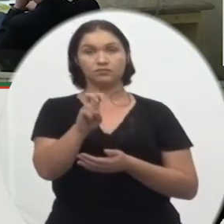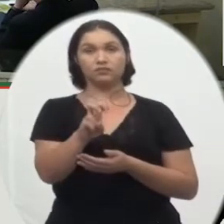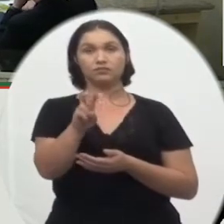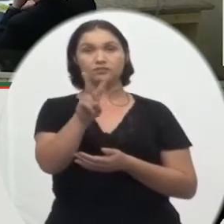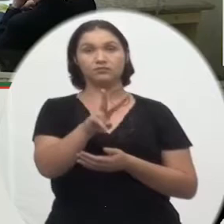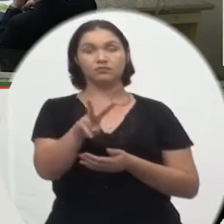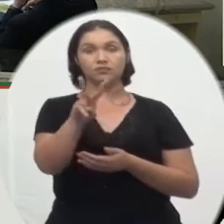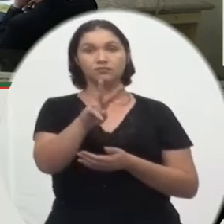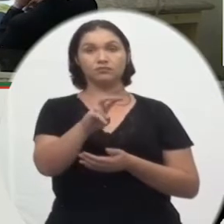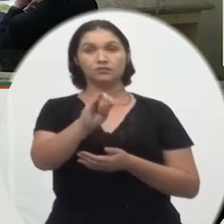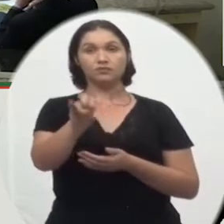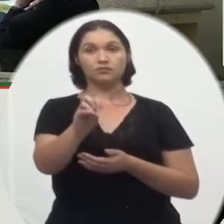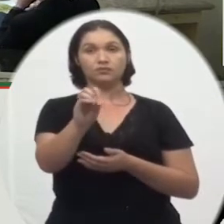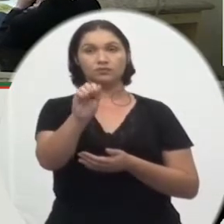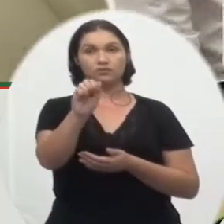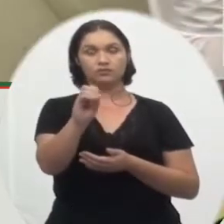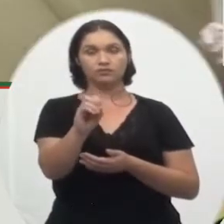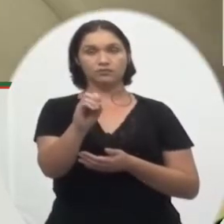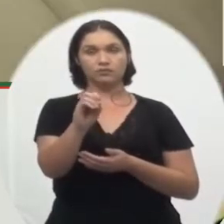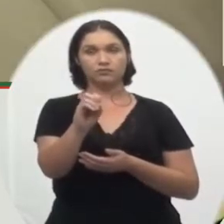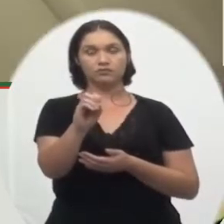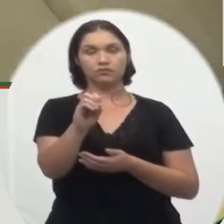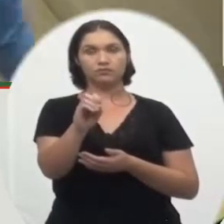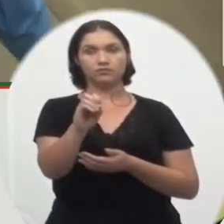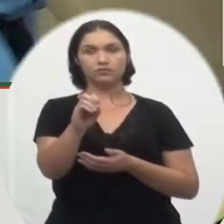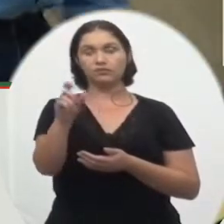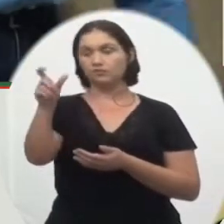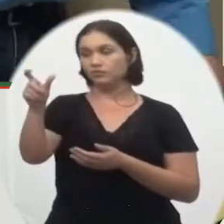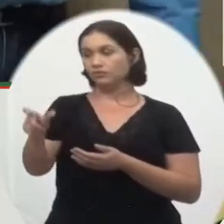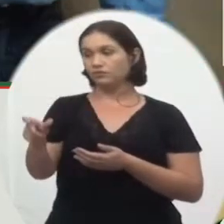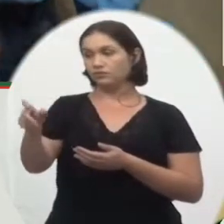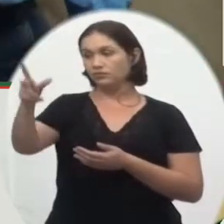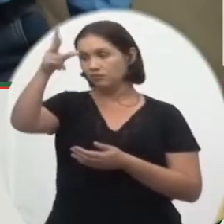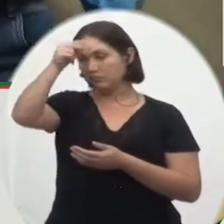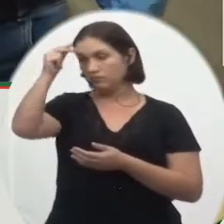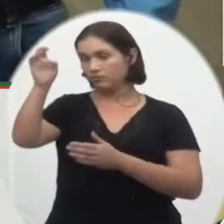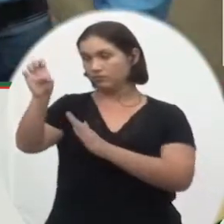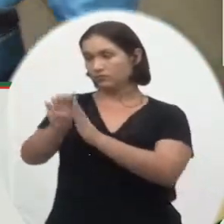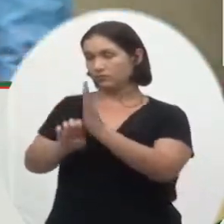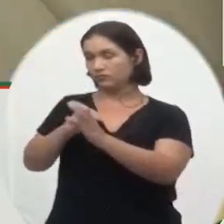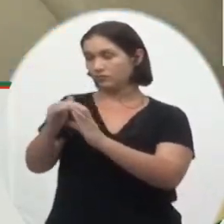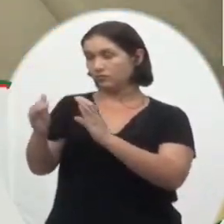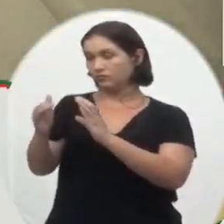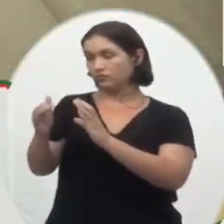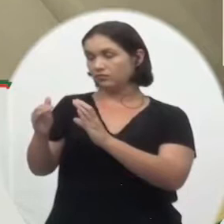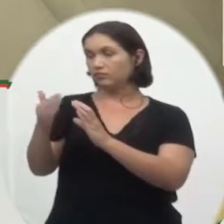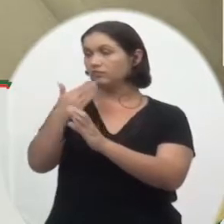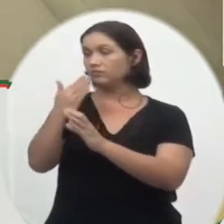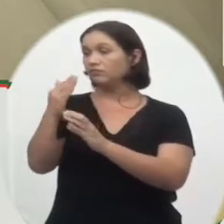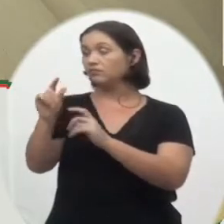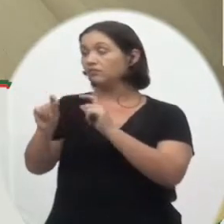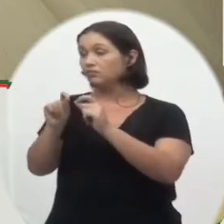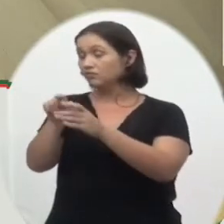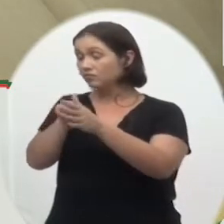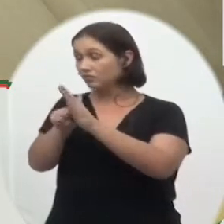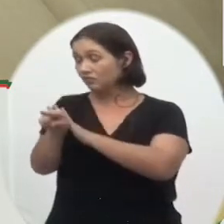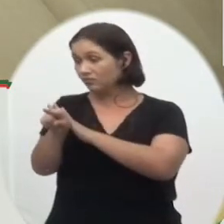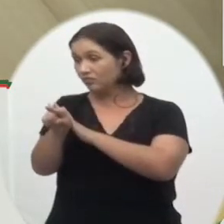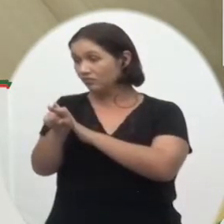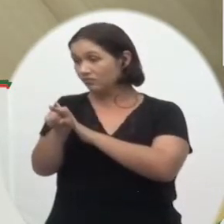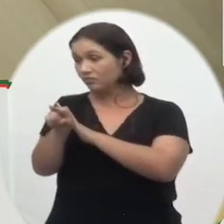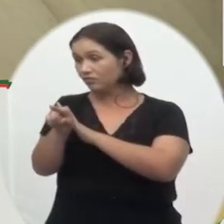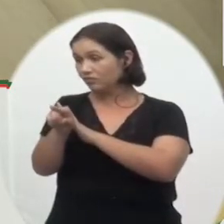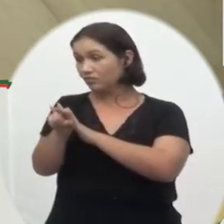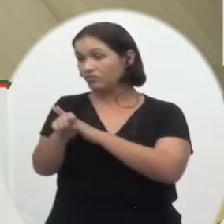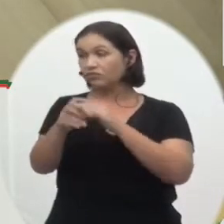295/2019, de autoria do vereador João Batista Belloli, assunto em vídeo expediente ao prefeito municipal, perguntando se há possibilidade de ampliação de horário de